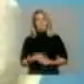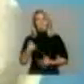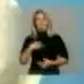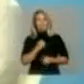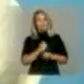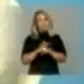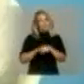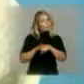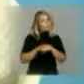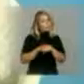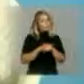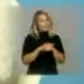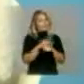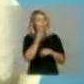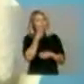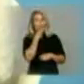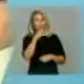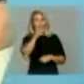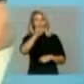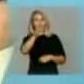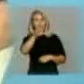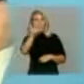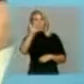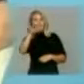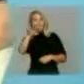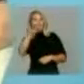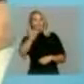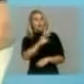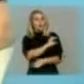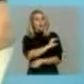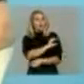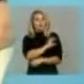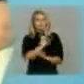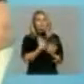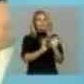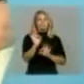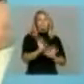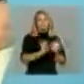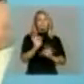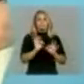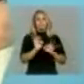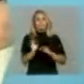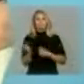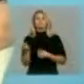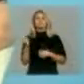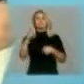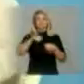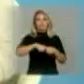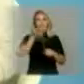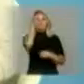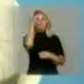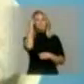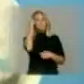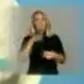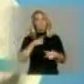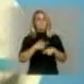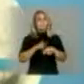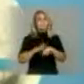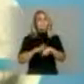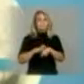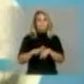Nós vamos conversar agora com Arthur Custódio. Ele é coordenador nacional do Movimento de Reintegração das Pessoas Atingidas